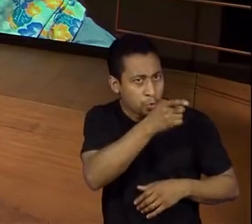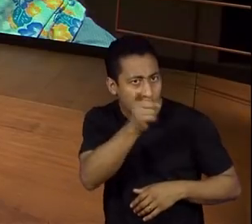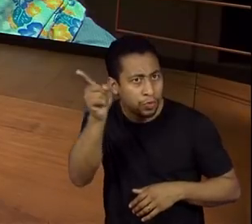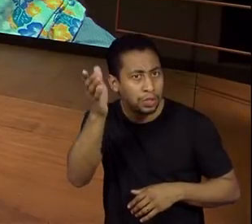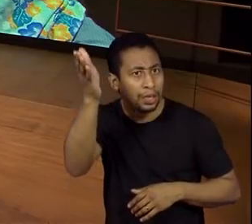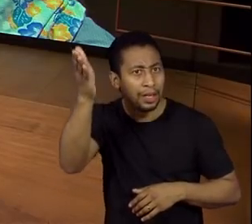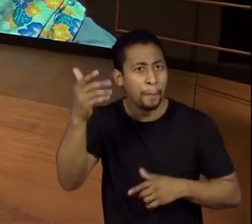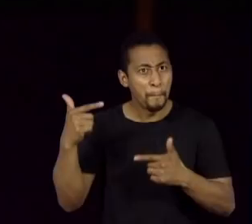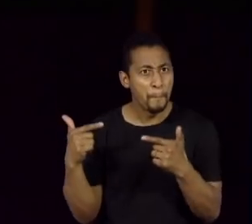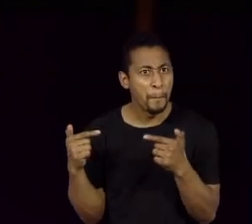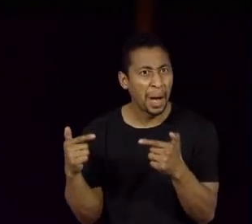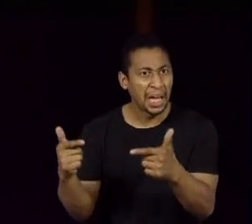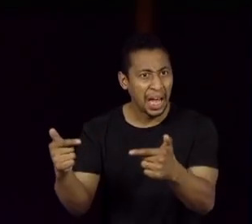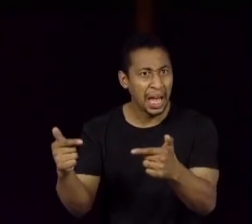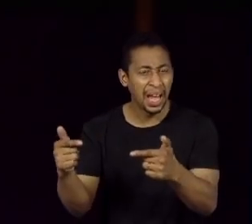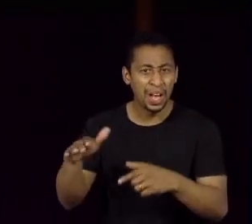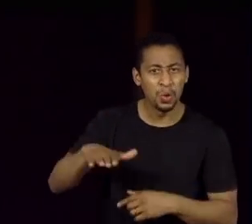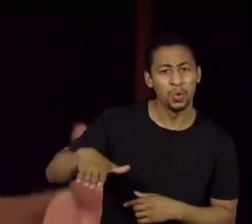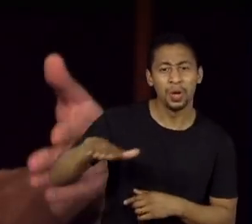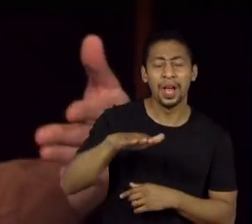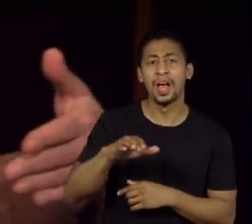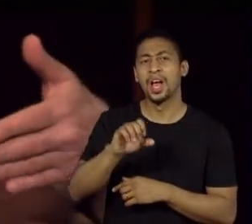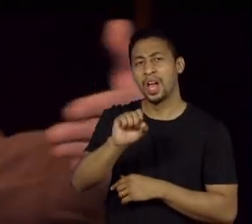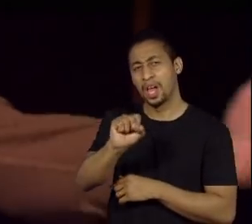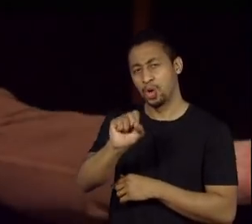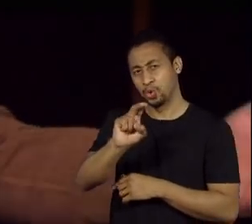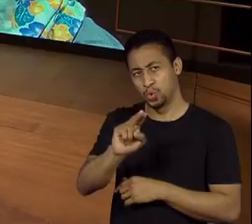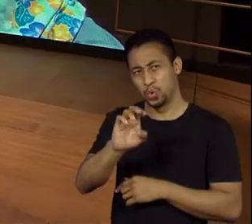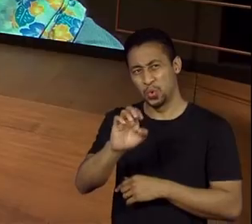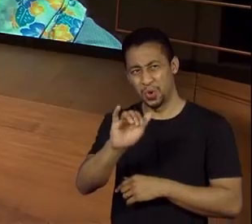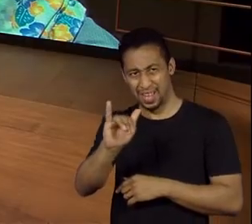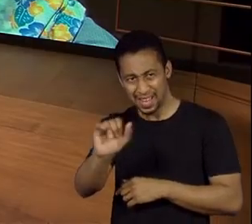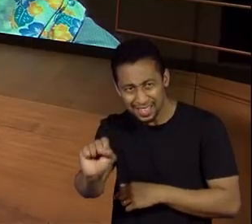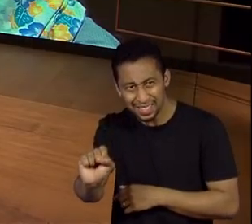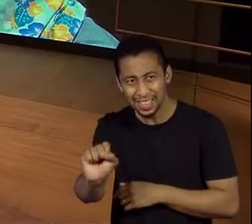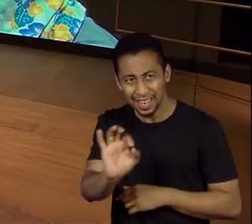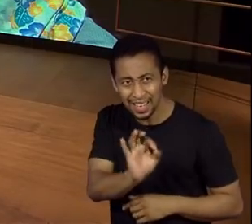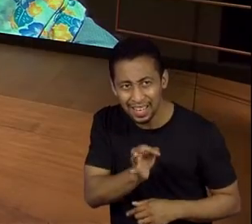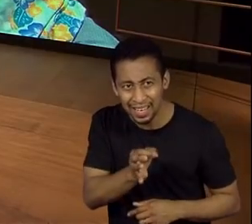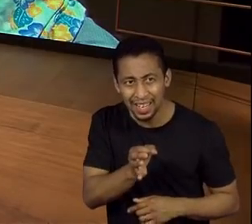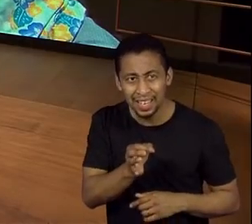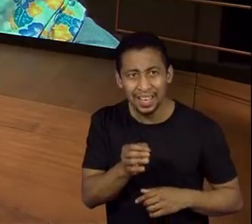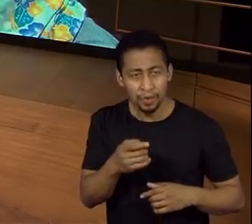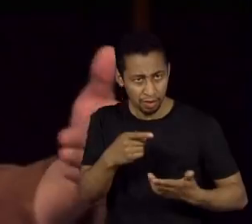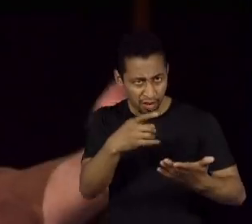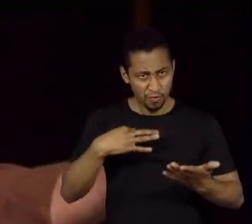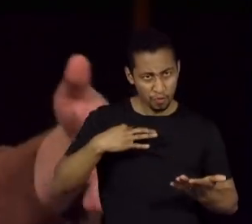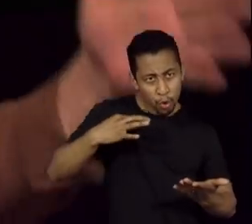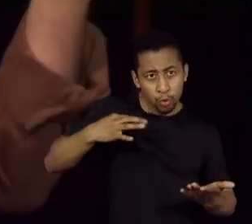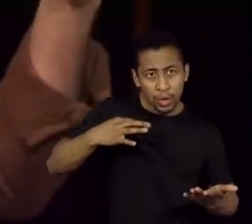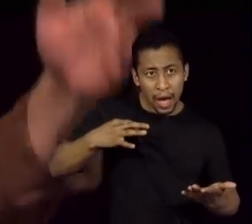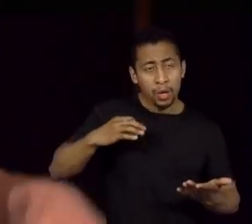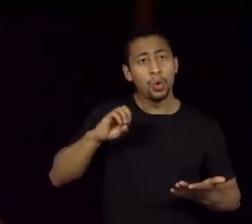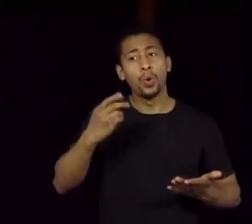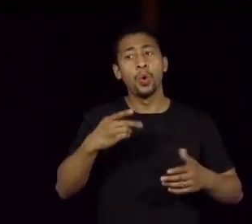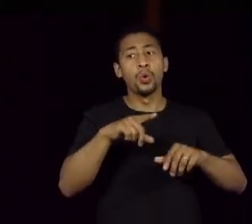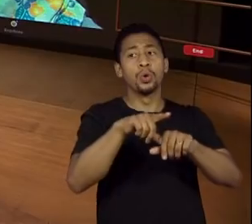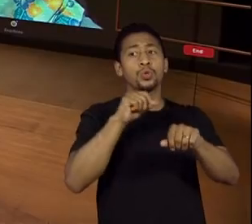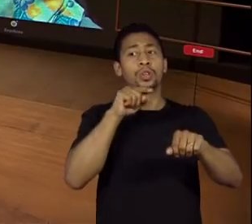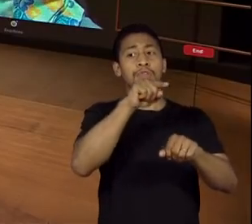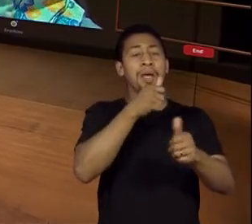Suez, a batalha lá no Canal do Suez. Você foi 1957. você foi como voluntário ou você foi escalado para